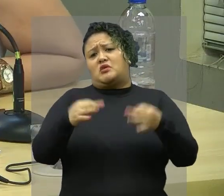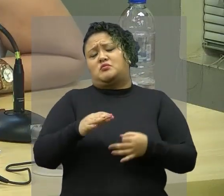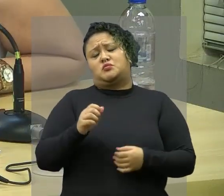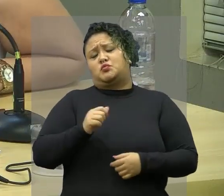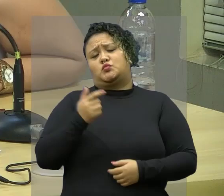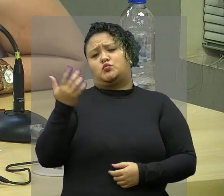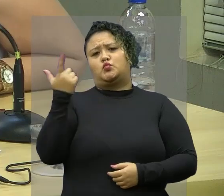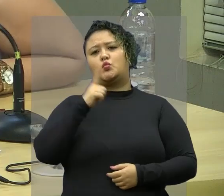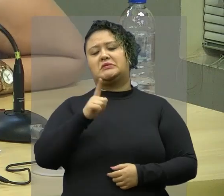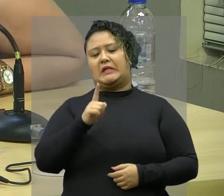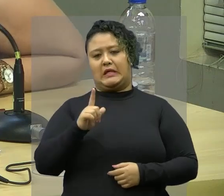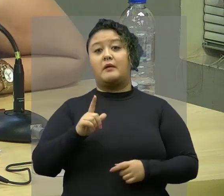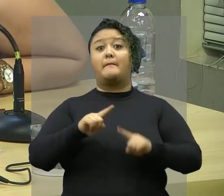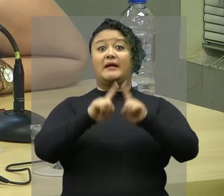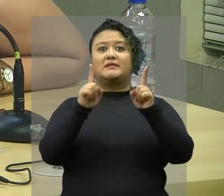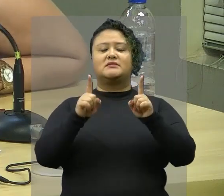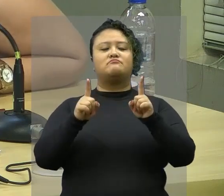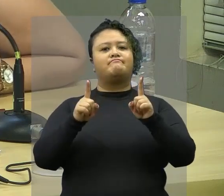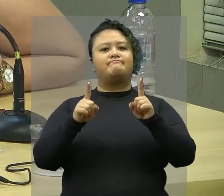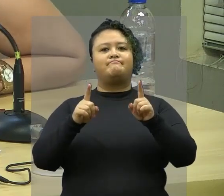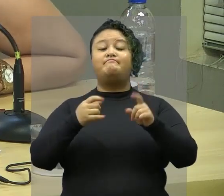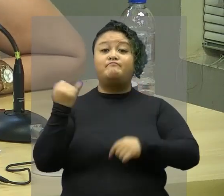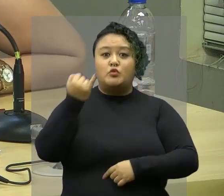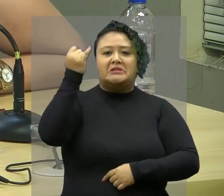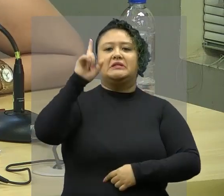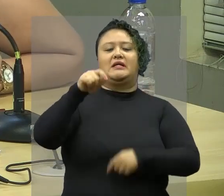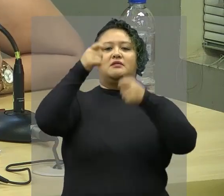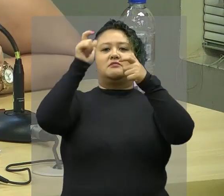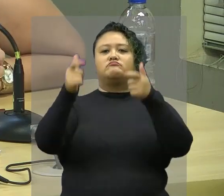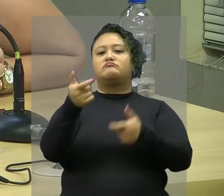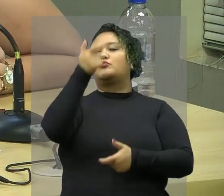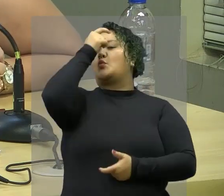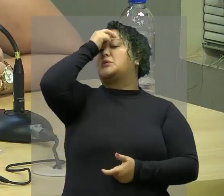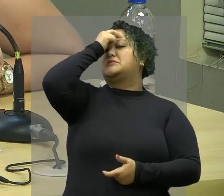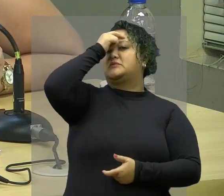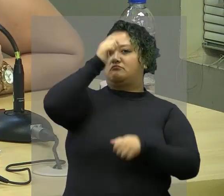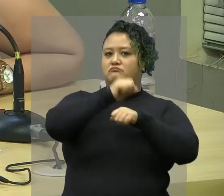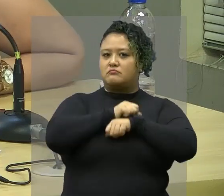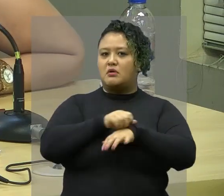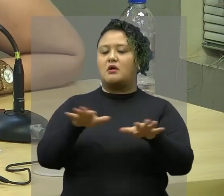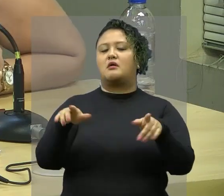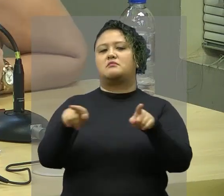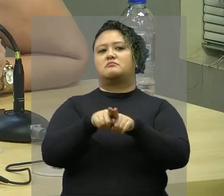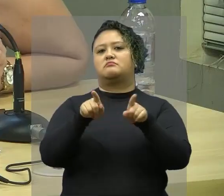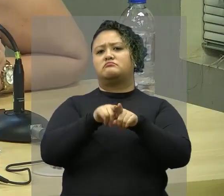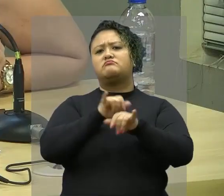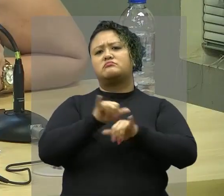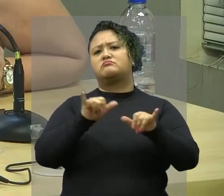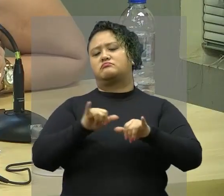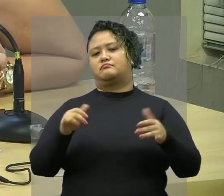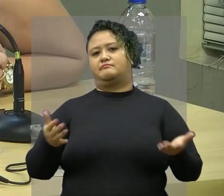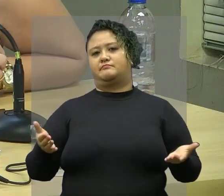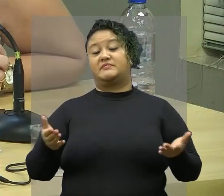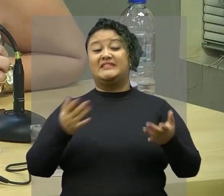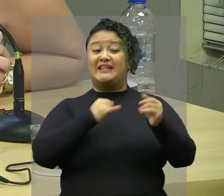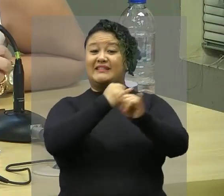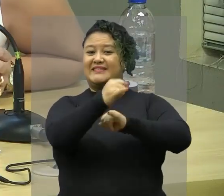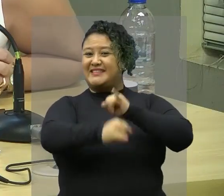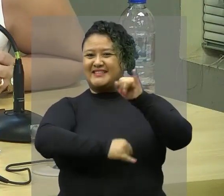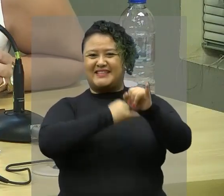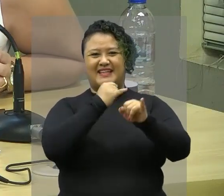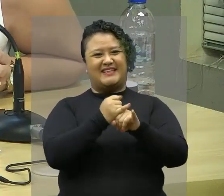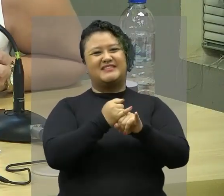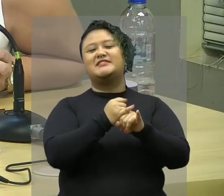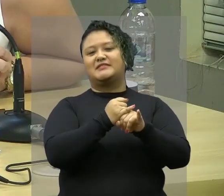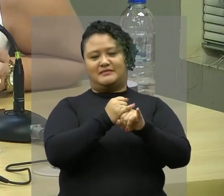né? Mas sim a conscientização, a publicização. E, como todo problema, a internet